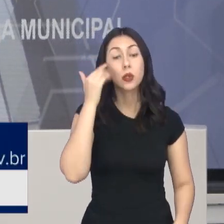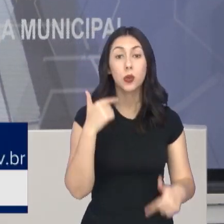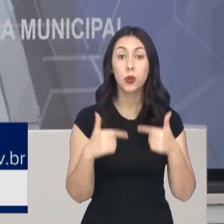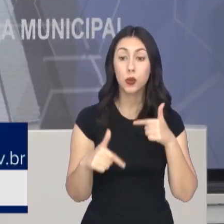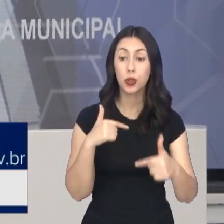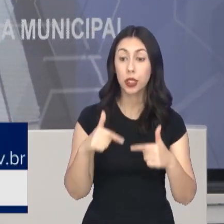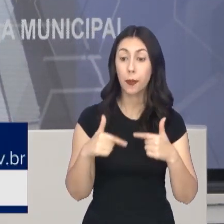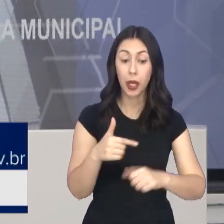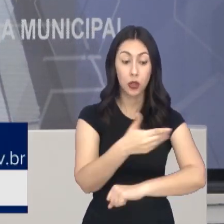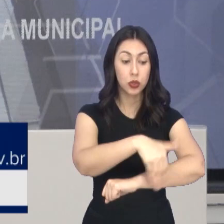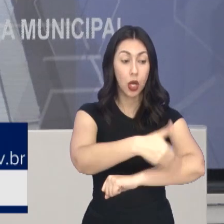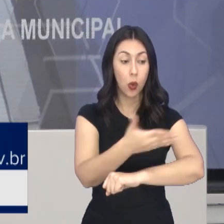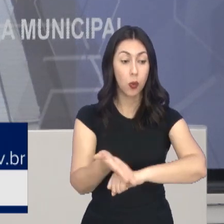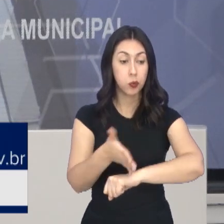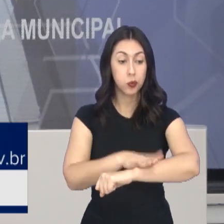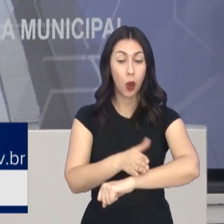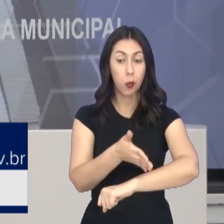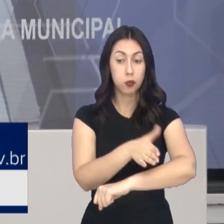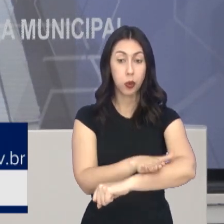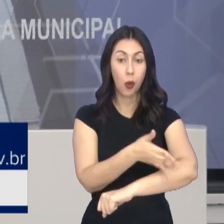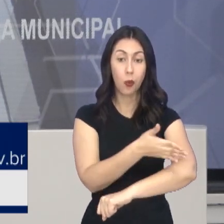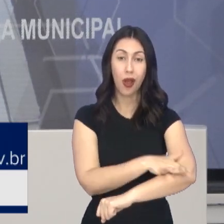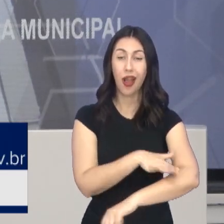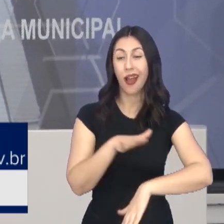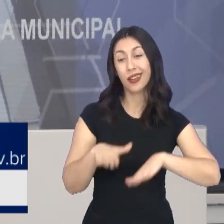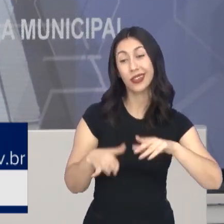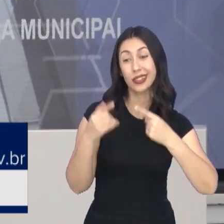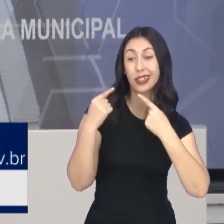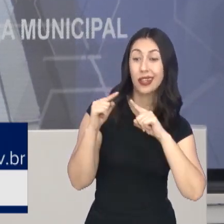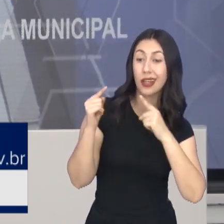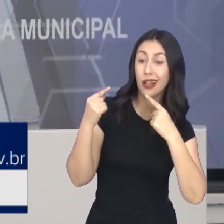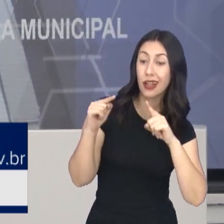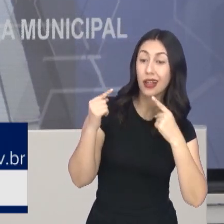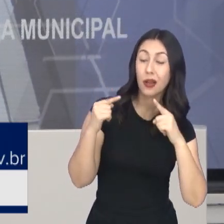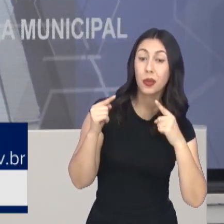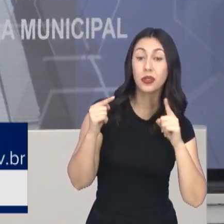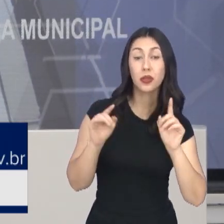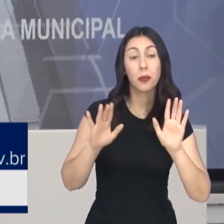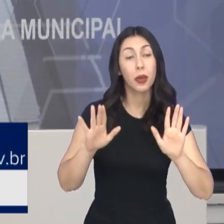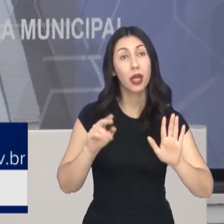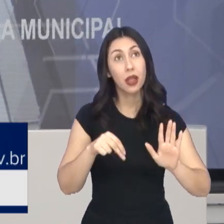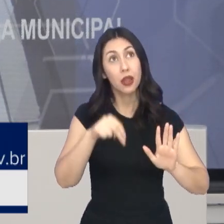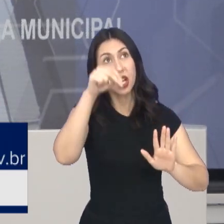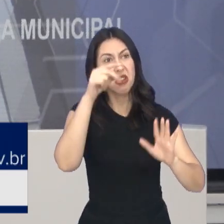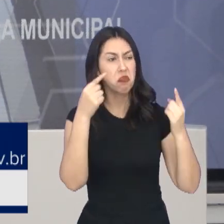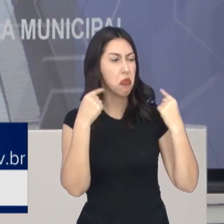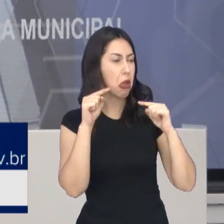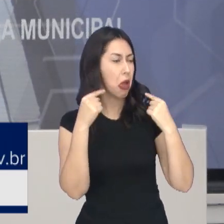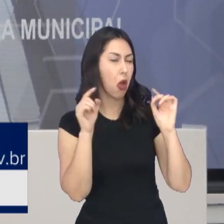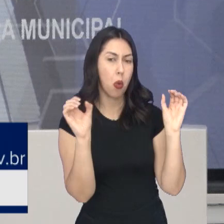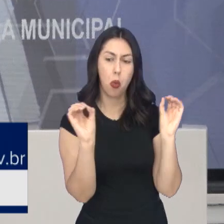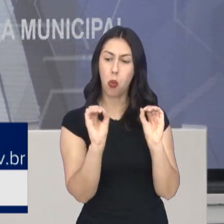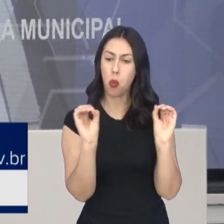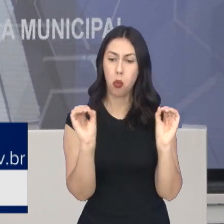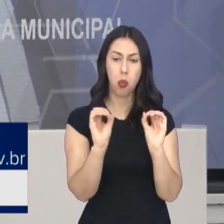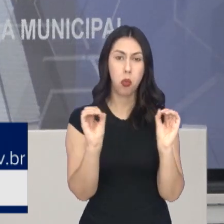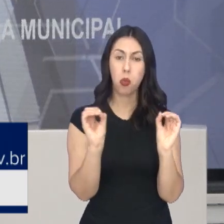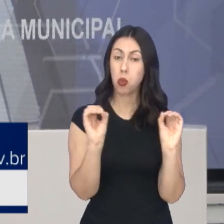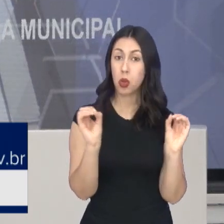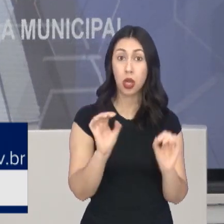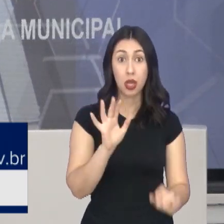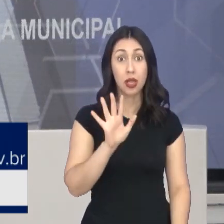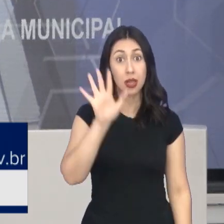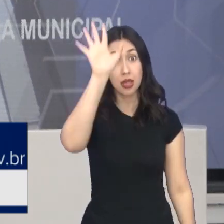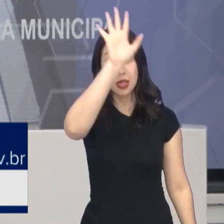feito do recap na cidade toda. Existem algumas reclamações, mas lá na Zona Norte não tem reclamação, não. Lá na Zona